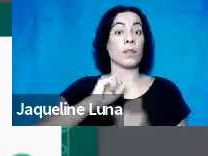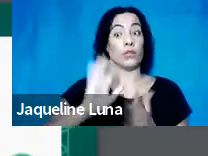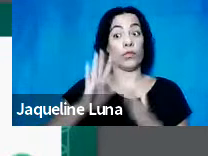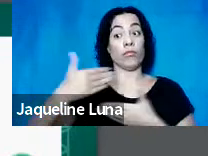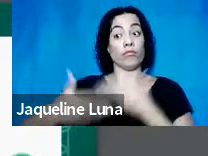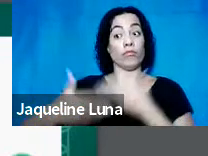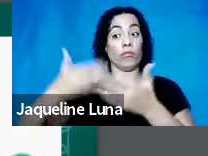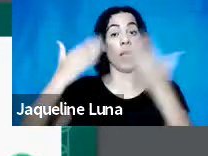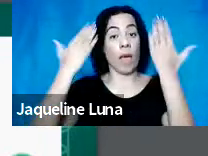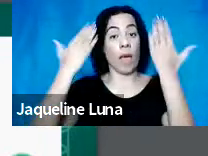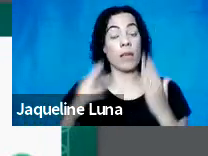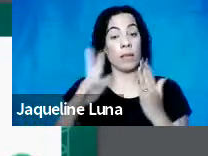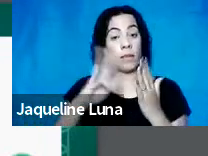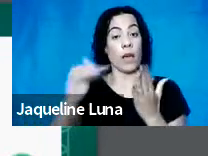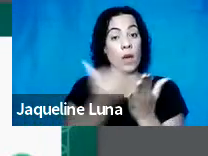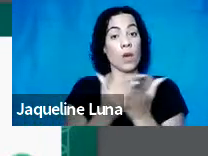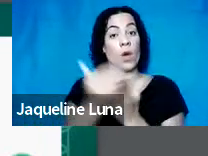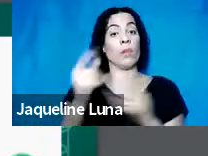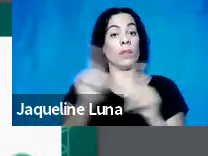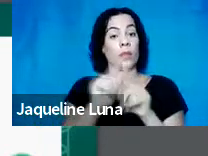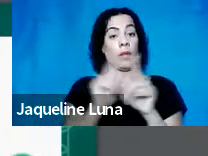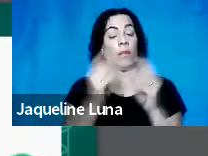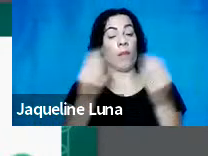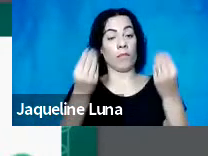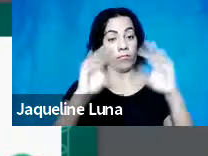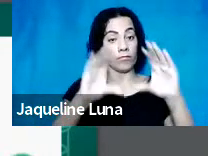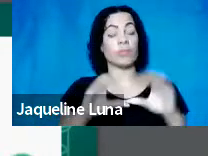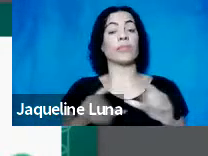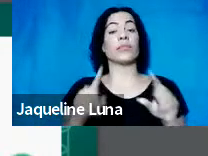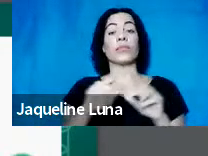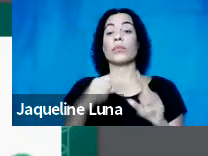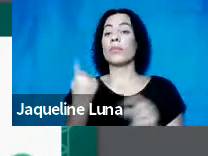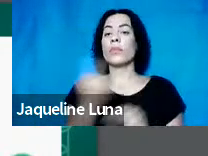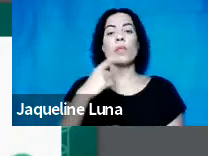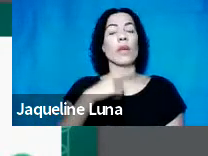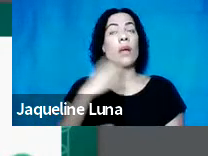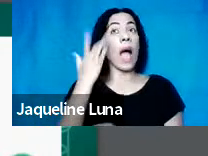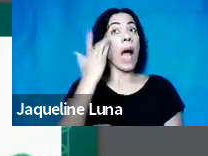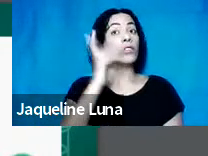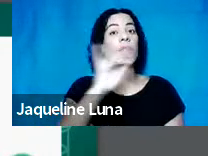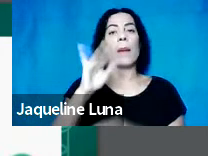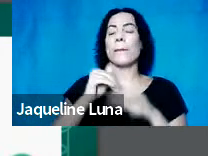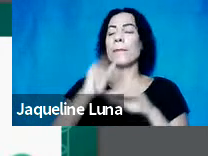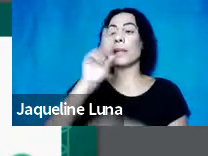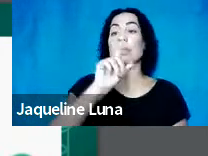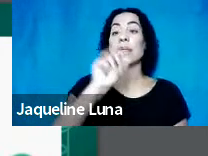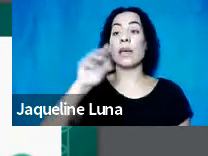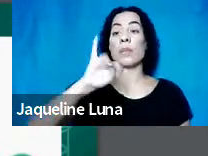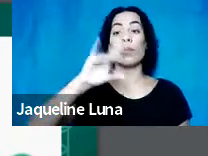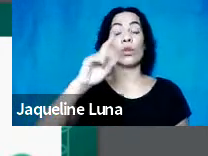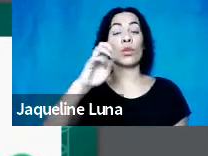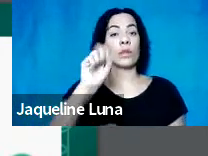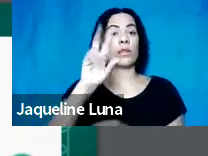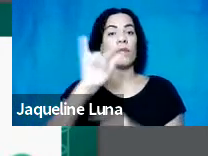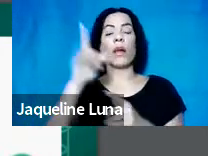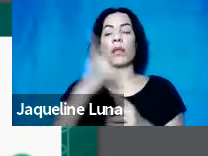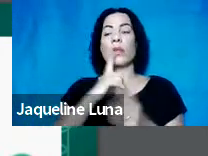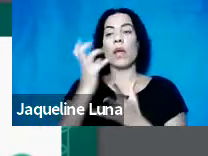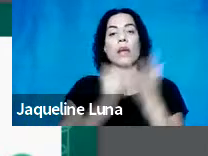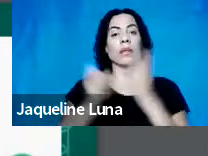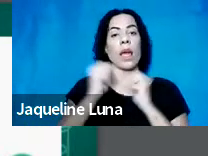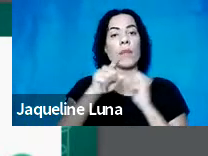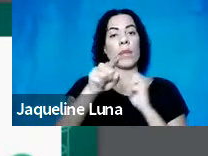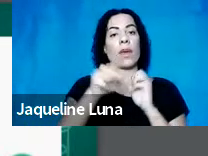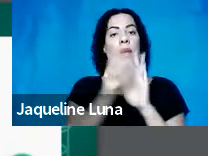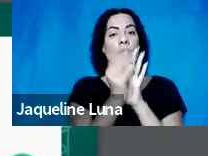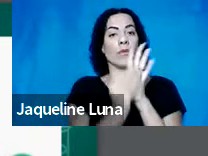processo de análise para também começar a rodar. A gente estima que mais de 100 milhões possam receber esse conteúdo através de televisão, seja por parabólica,